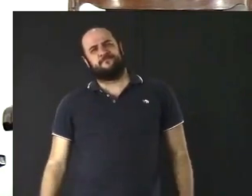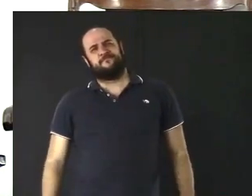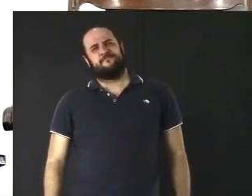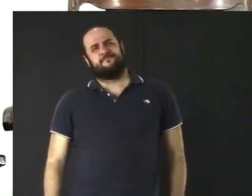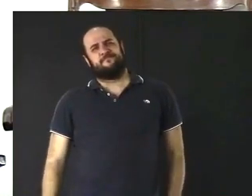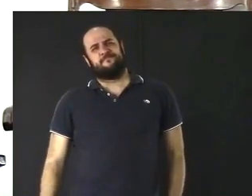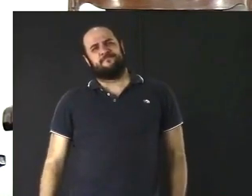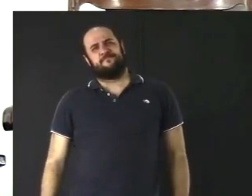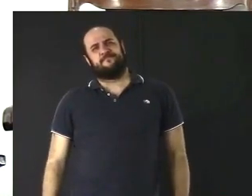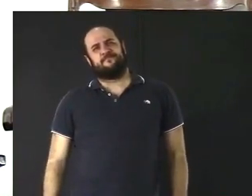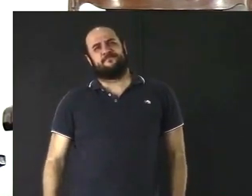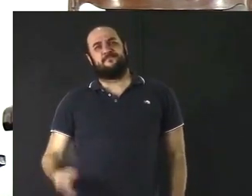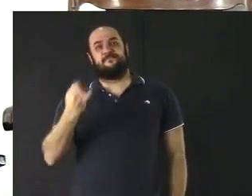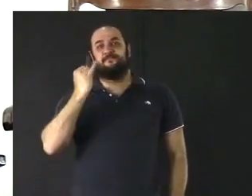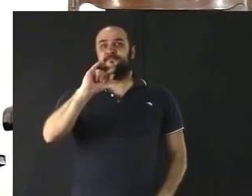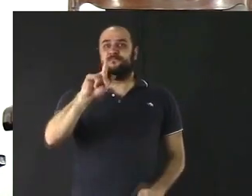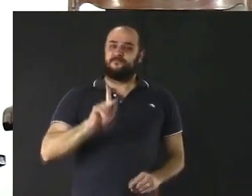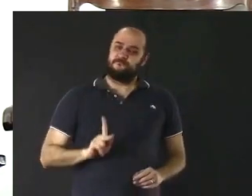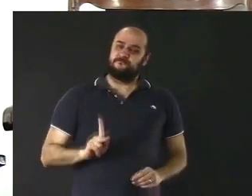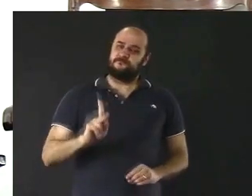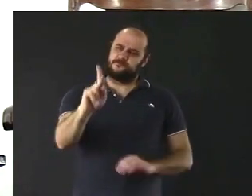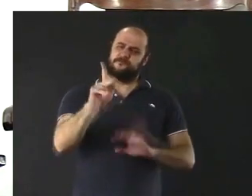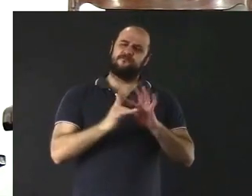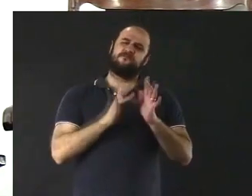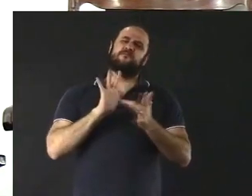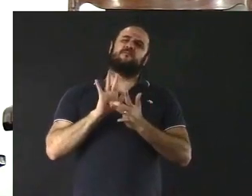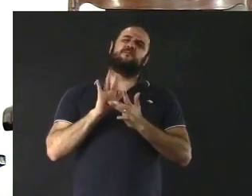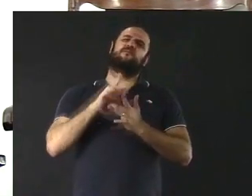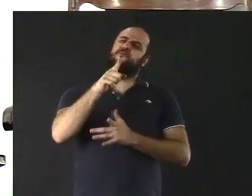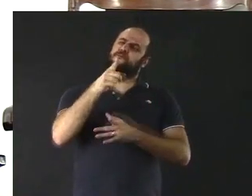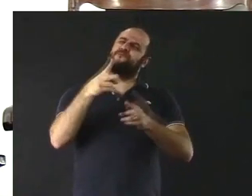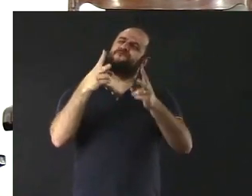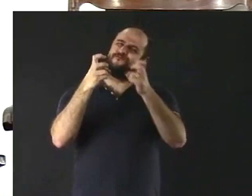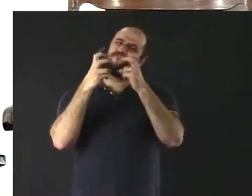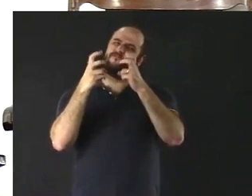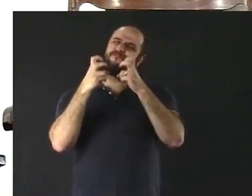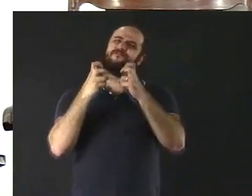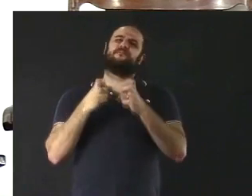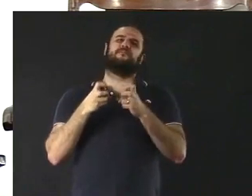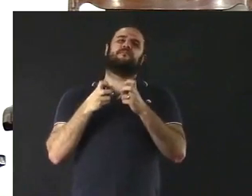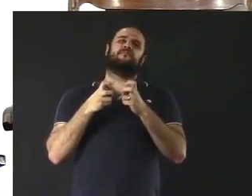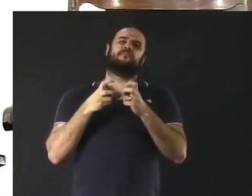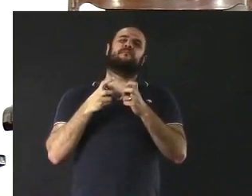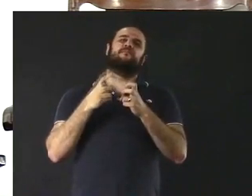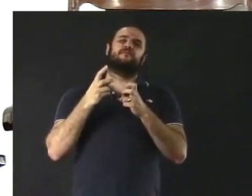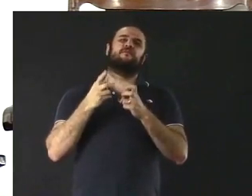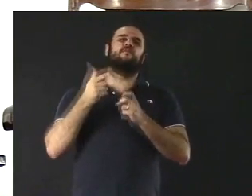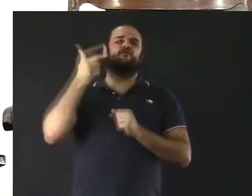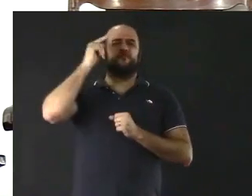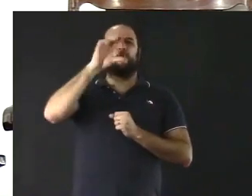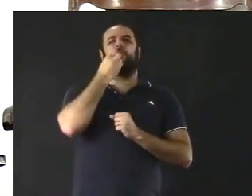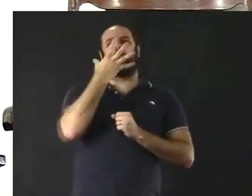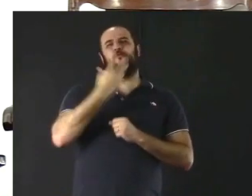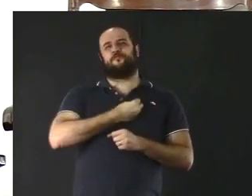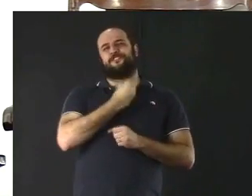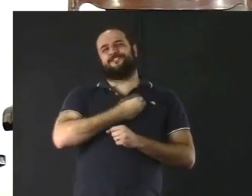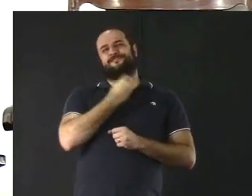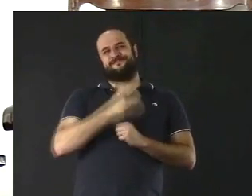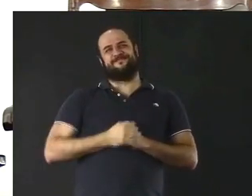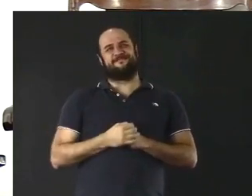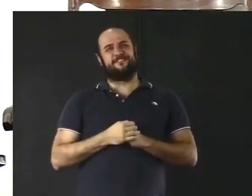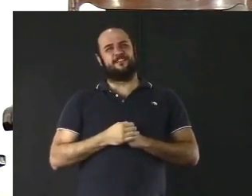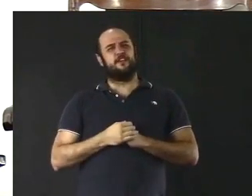Se você perseverar em Cristo, você vai perceber que vai valer a pena passar por todo